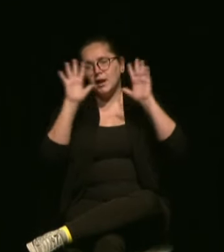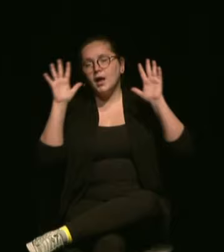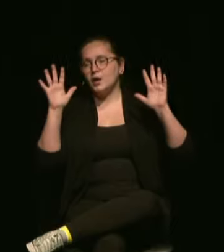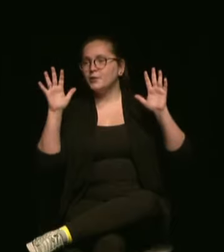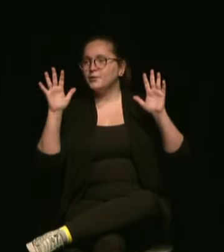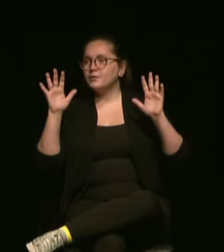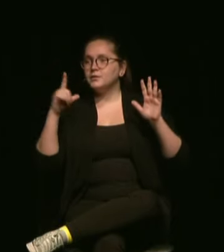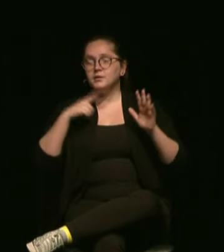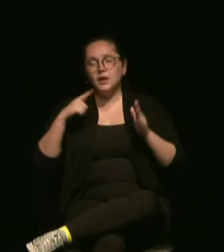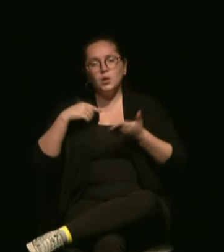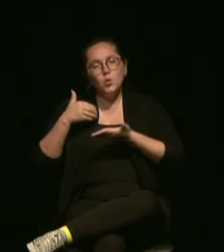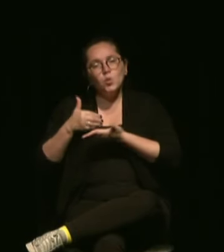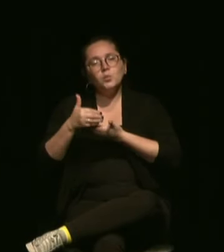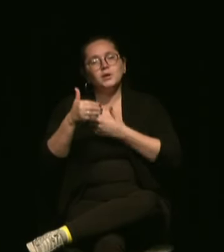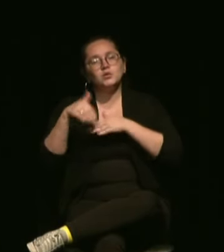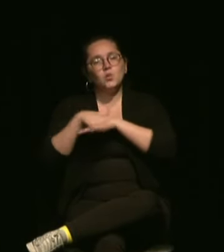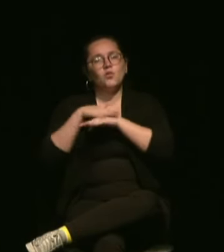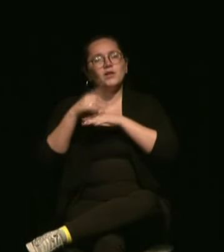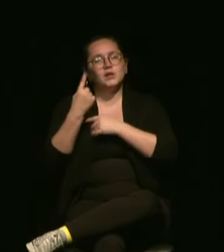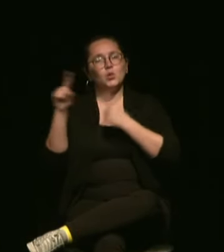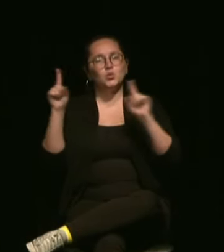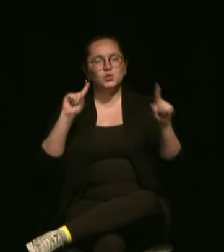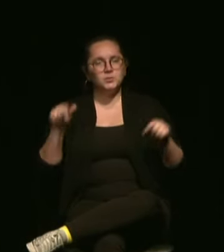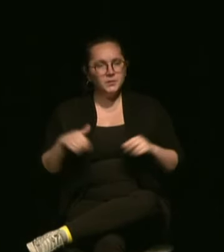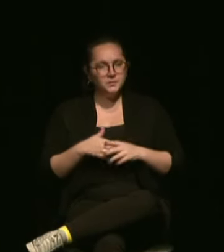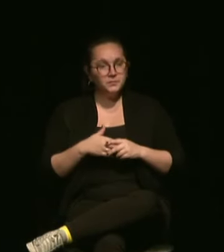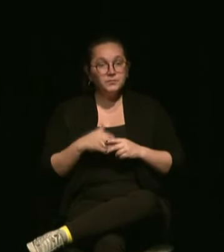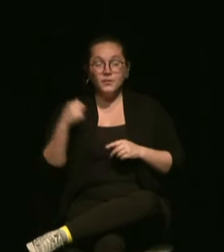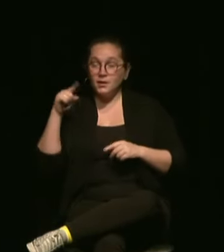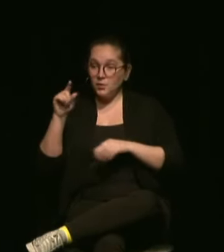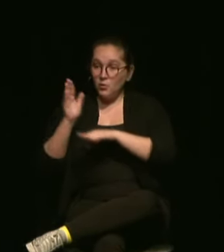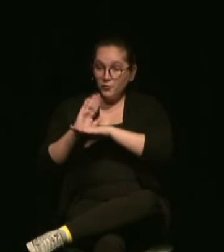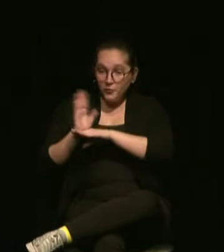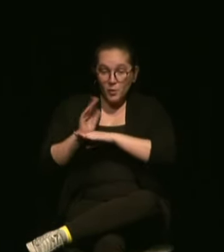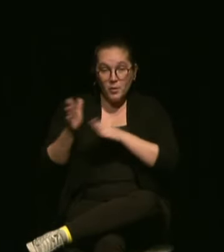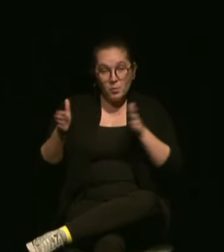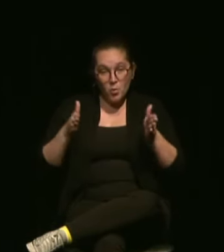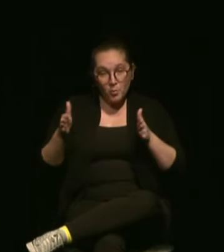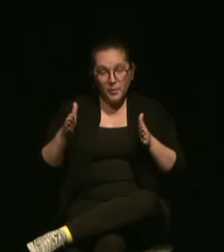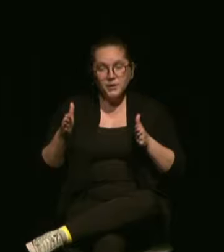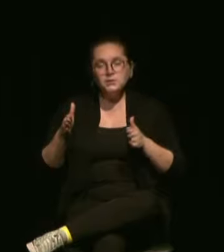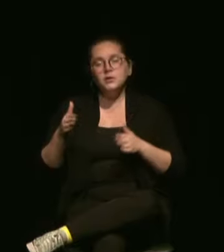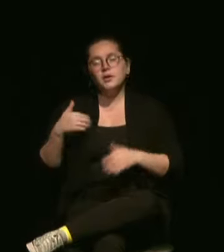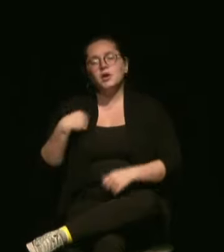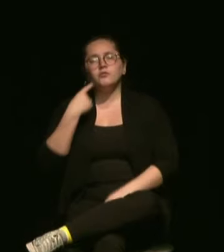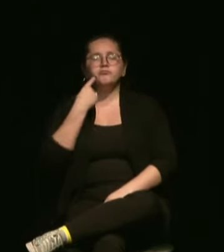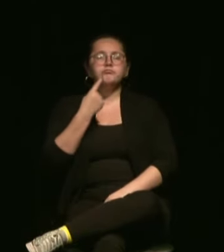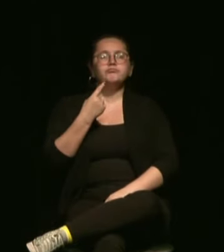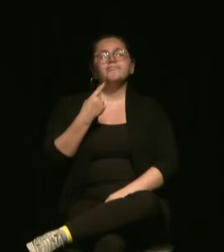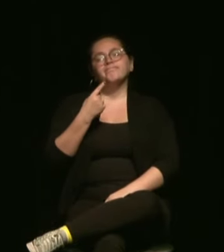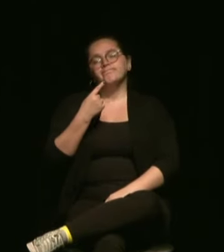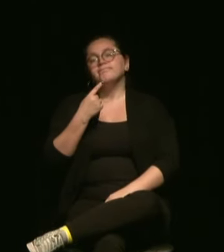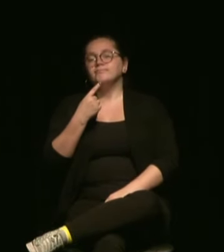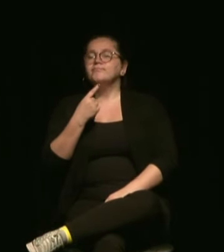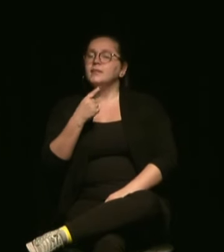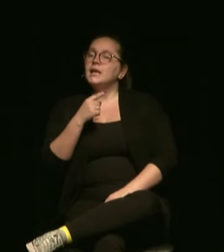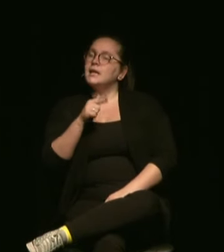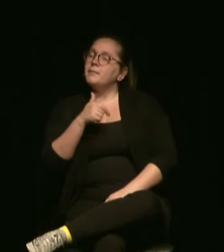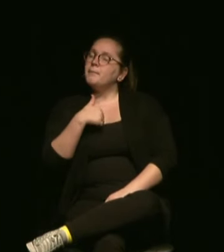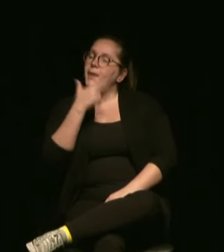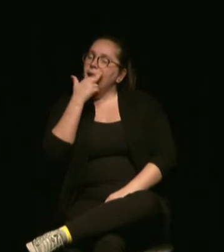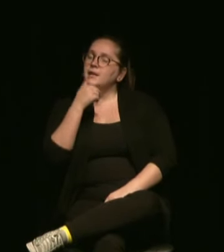no início do Últimas Conversas. Então é um filme que eu vi naquele momento com esse olho meio pobre, e talvez eu devesse